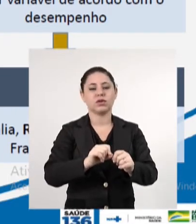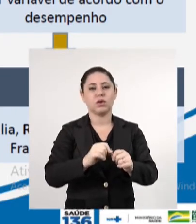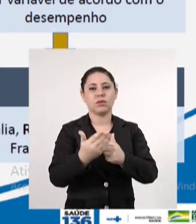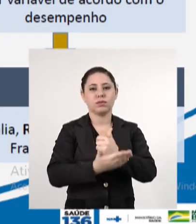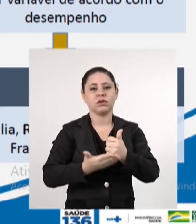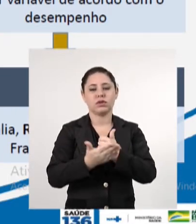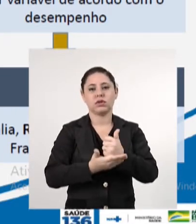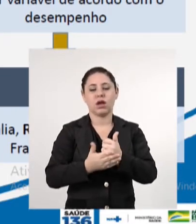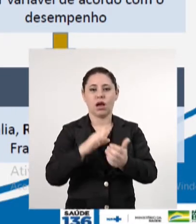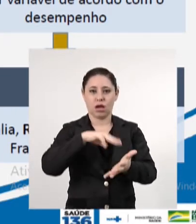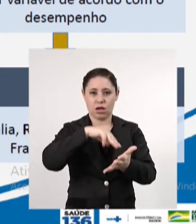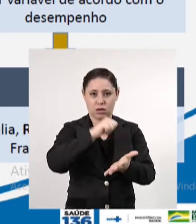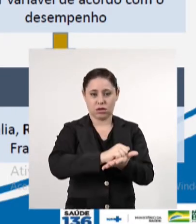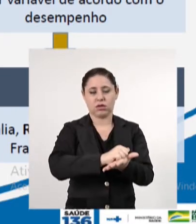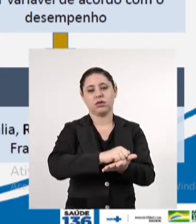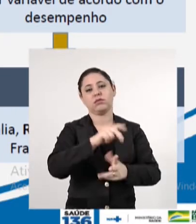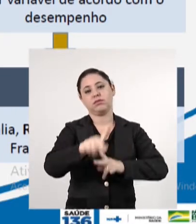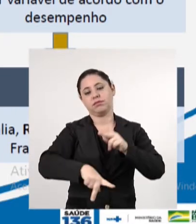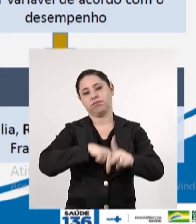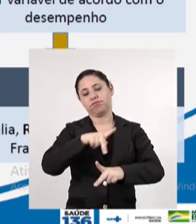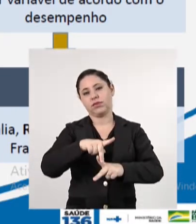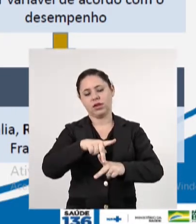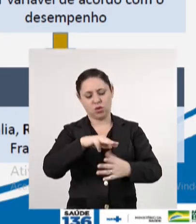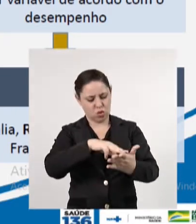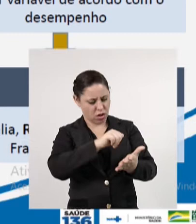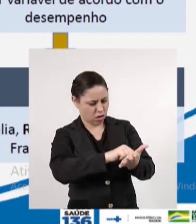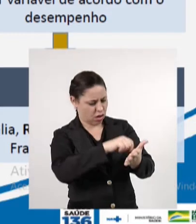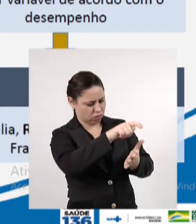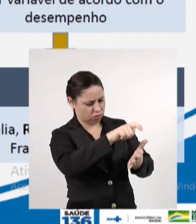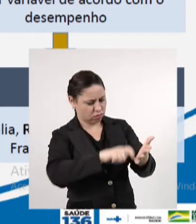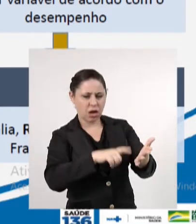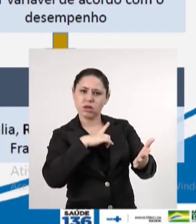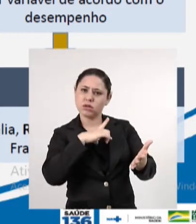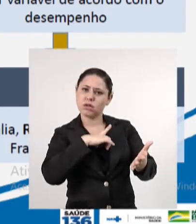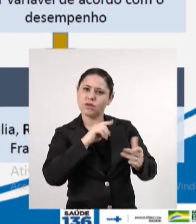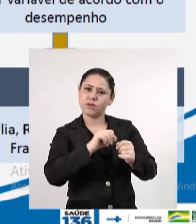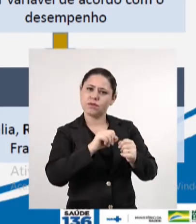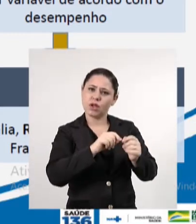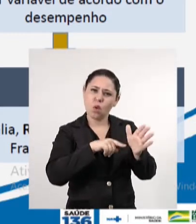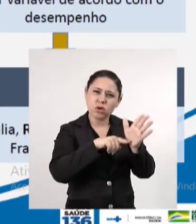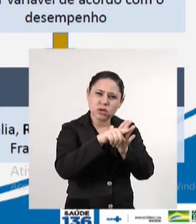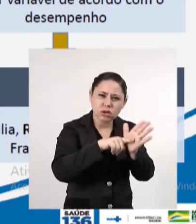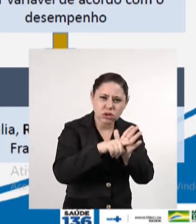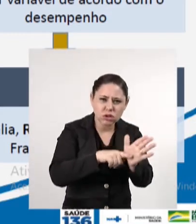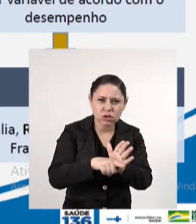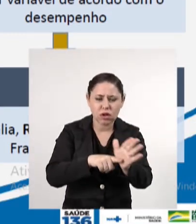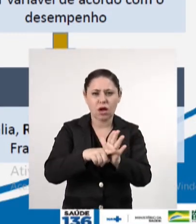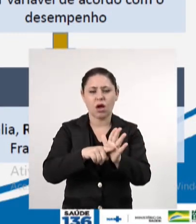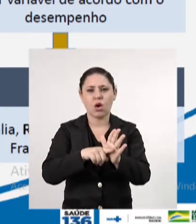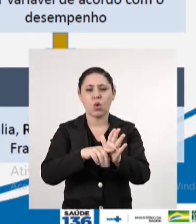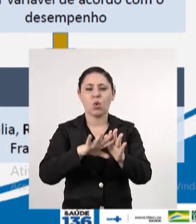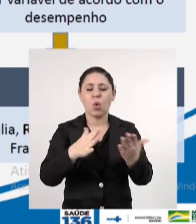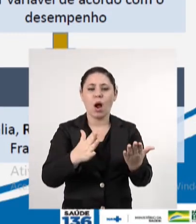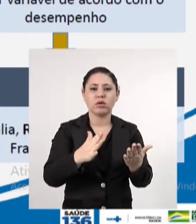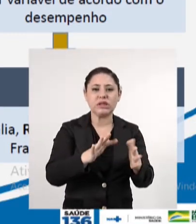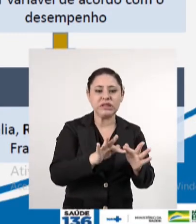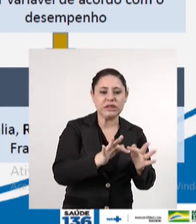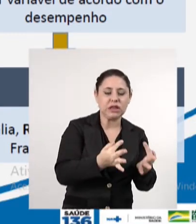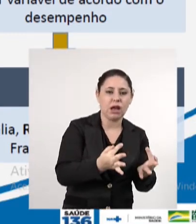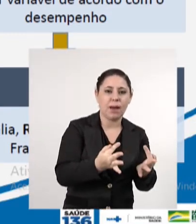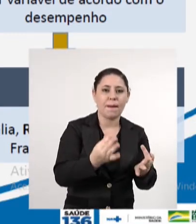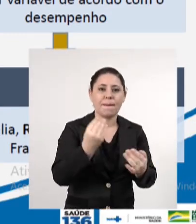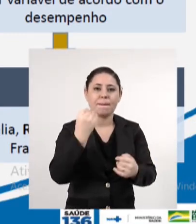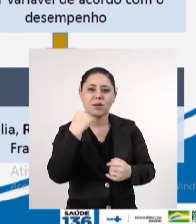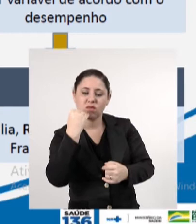baseado o cadastro da população, e nesse cadastro da população é feito a análise de vulnerabilidade dessa população.